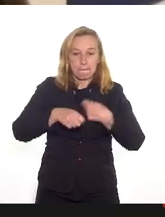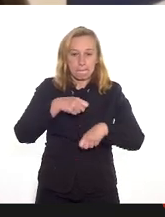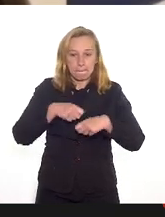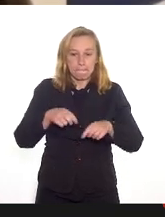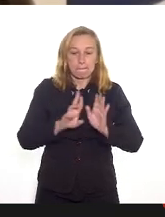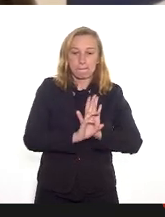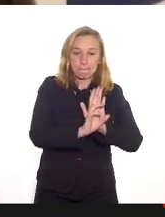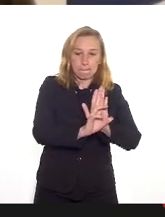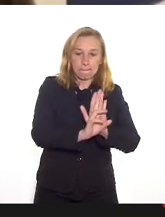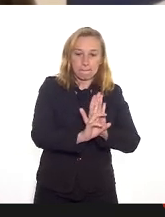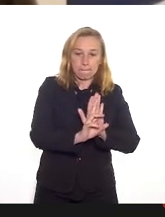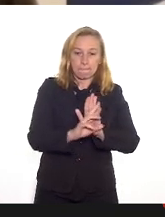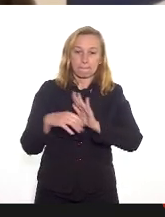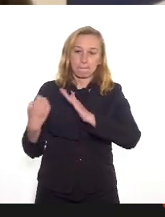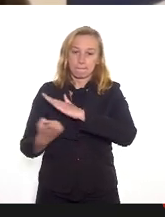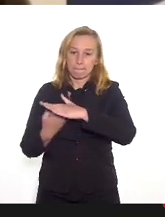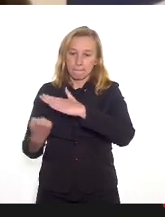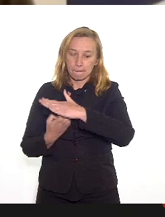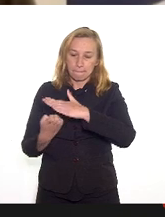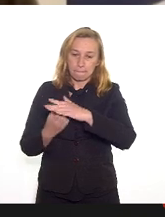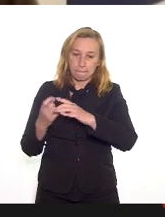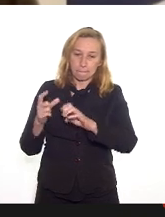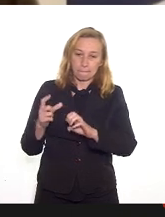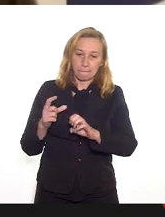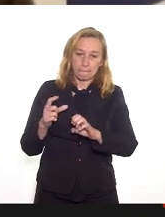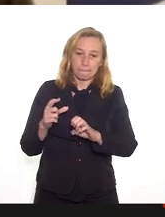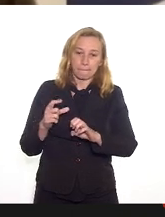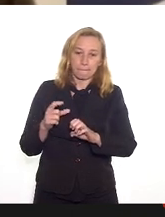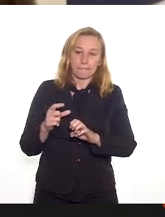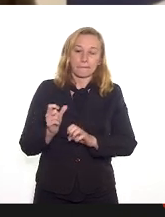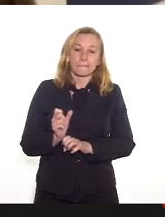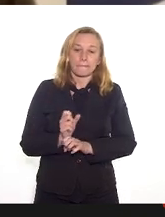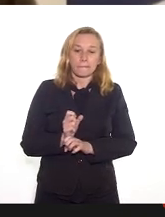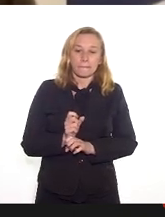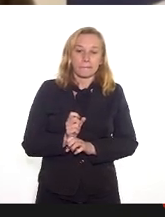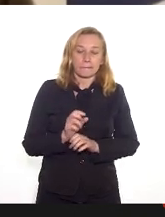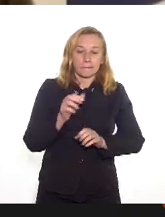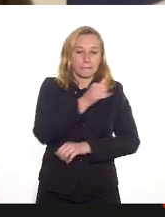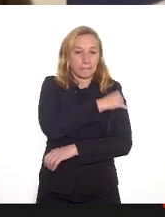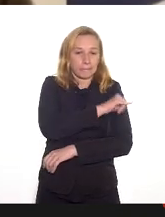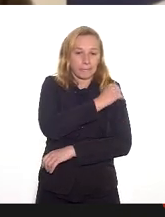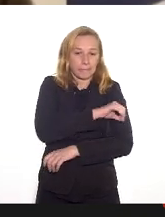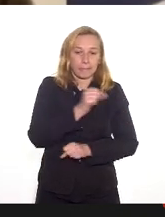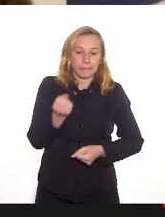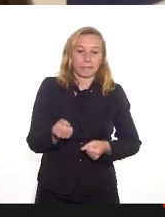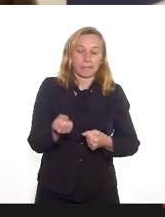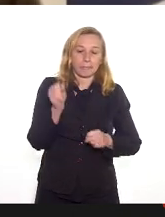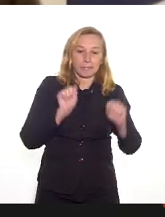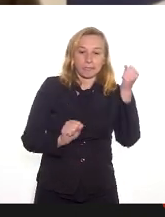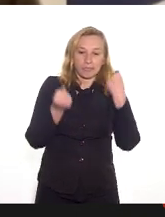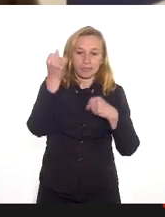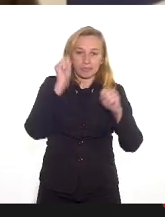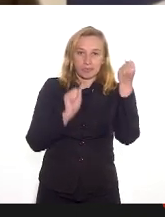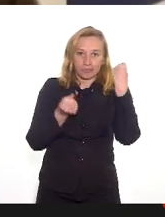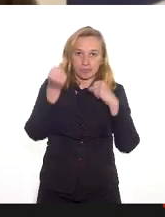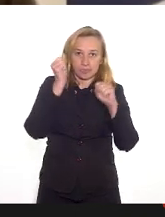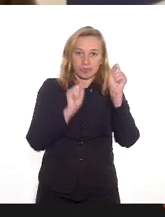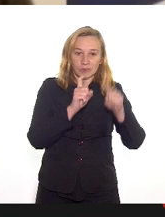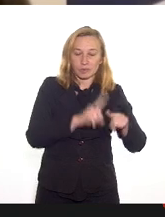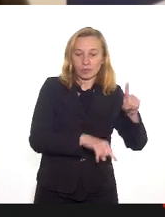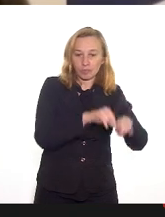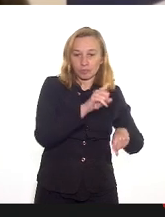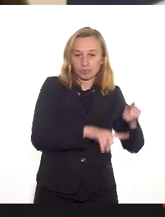o empresariado do Rio de Janeiro e, nacionalmente, a indústria de material de defesa, e também